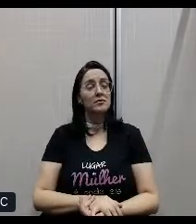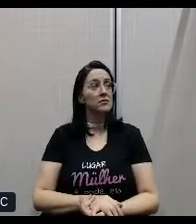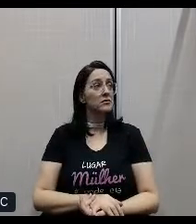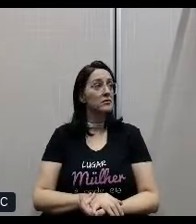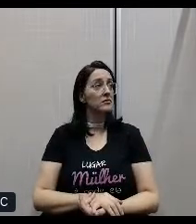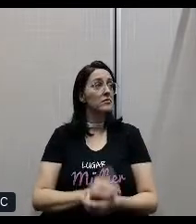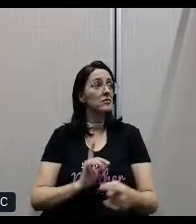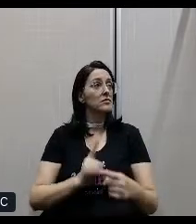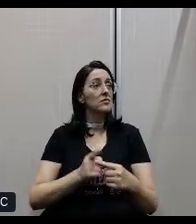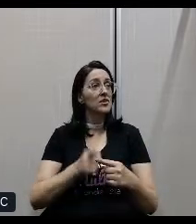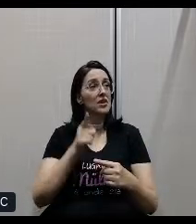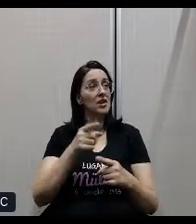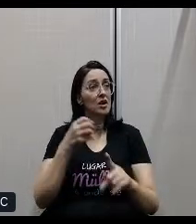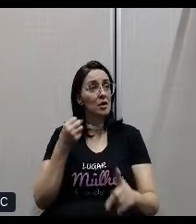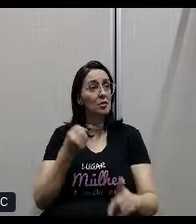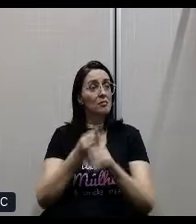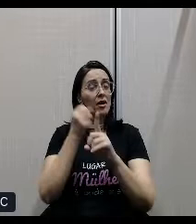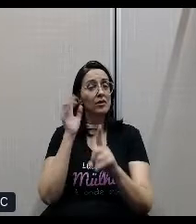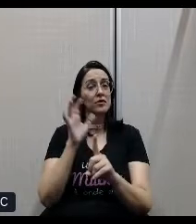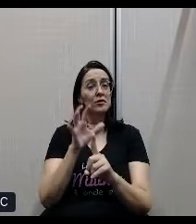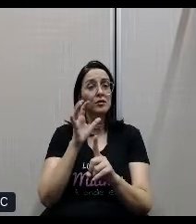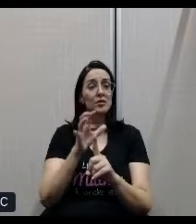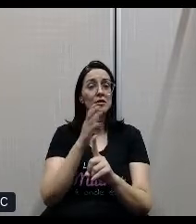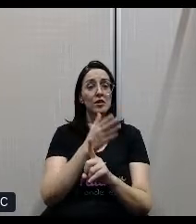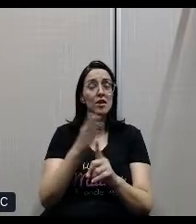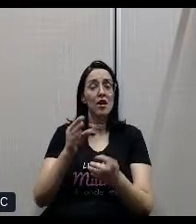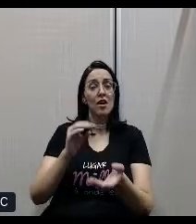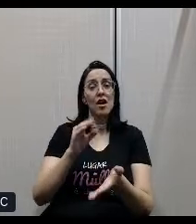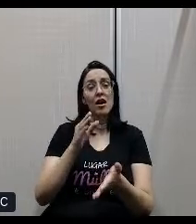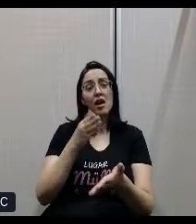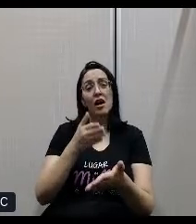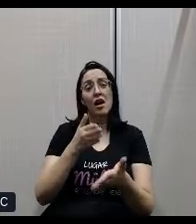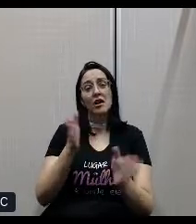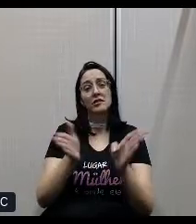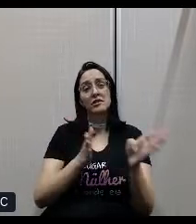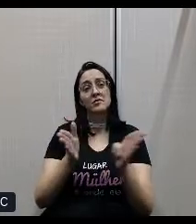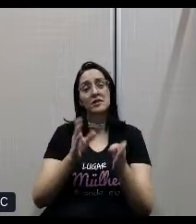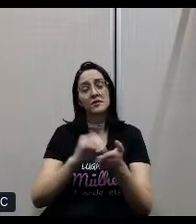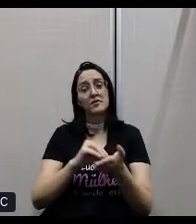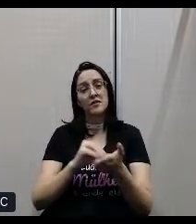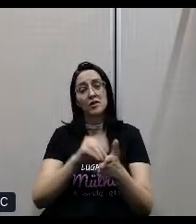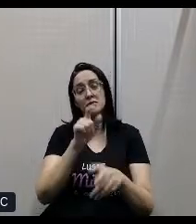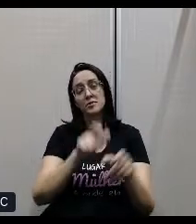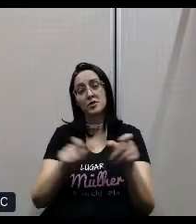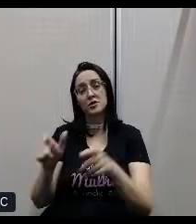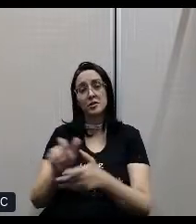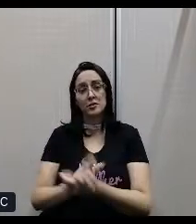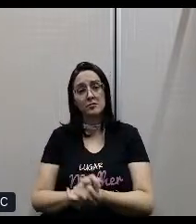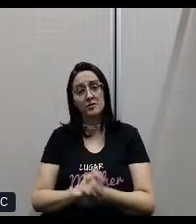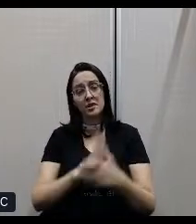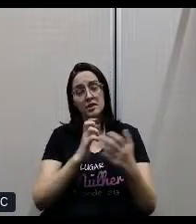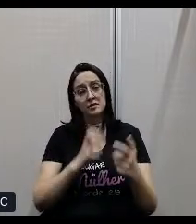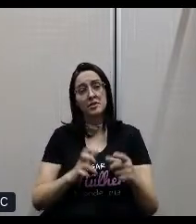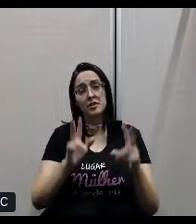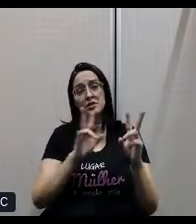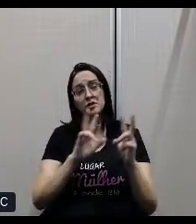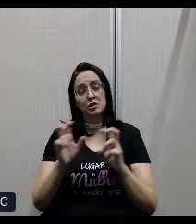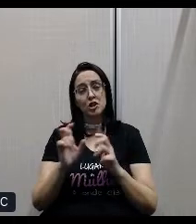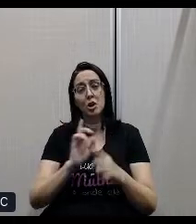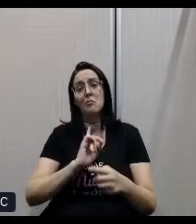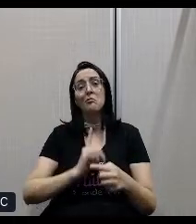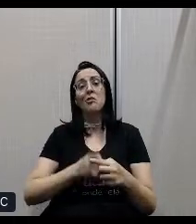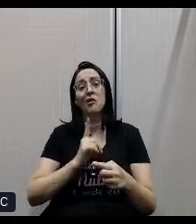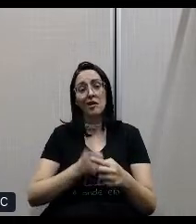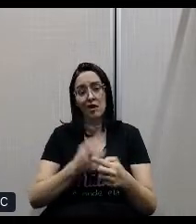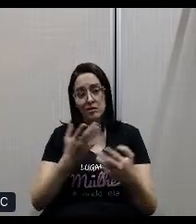o impacto dessa falta de acessibilidade causa, né, nas pessoas. Então, quando a gente fala sobre o porquê é importante falar